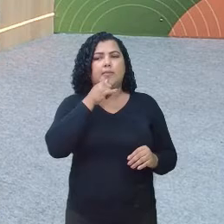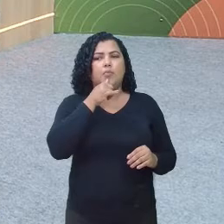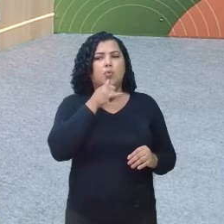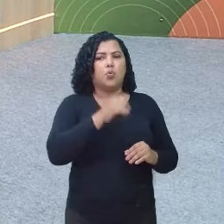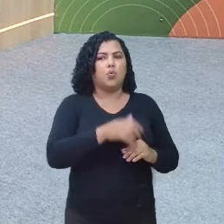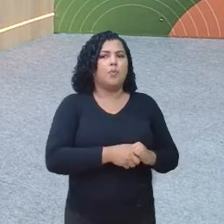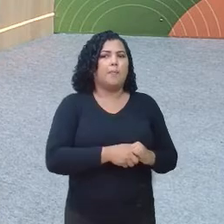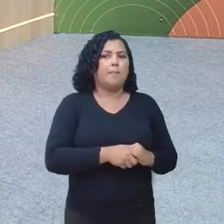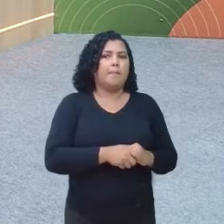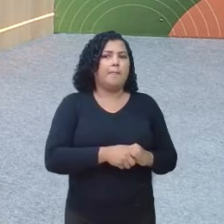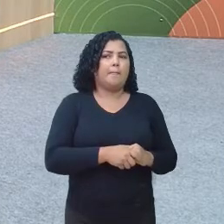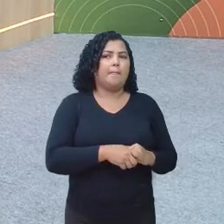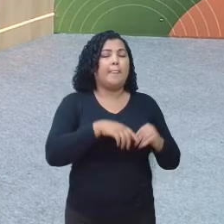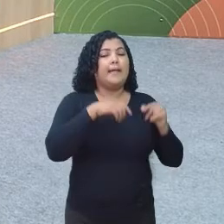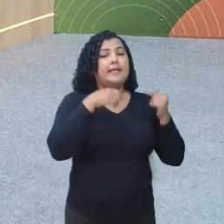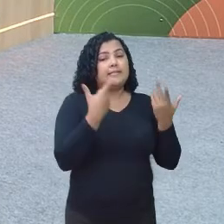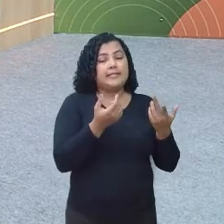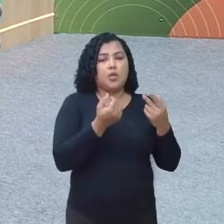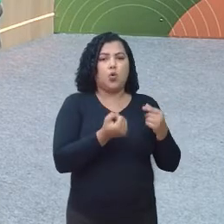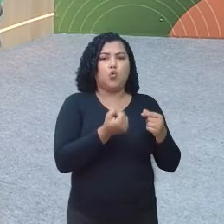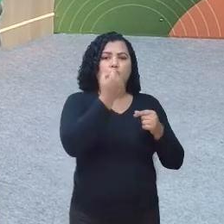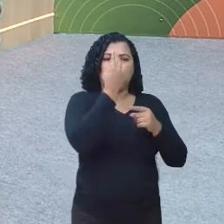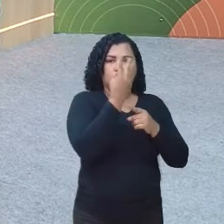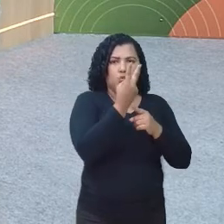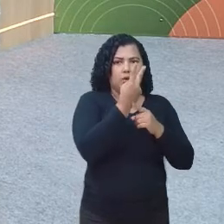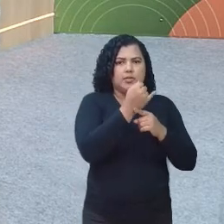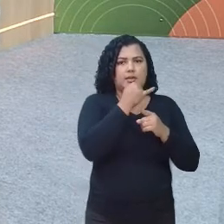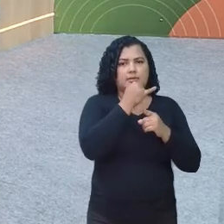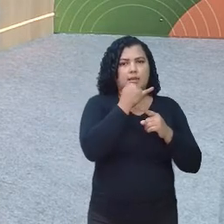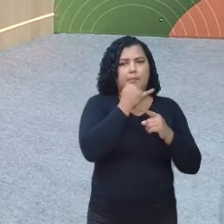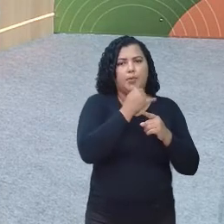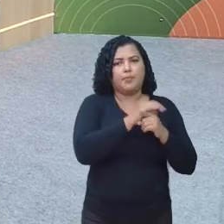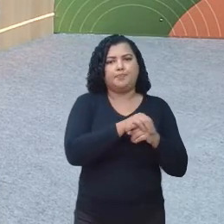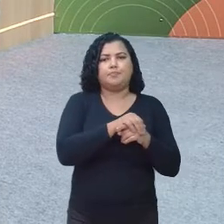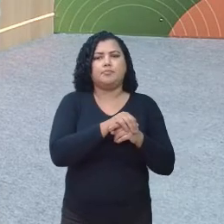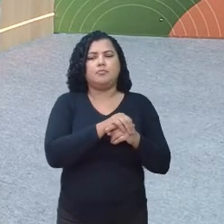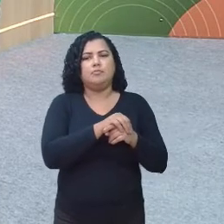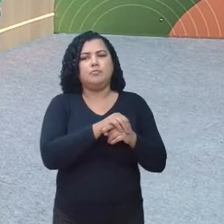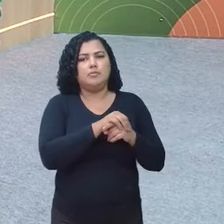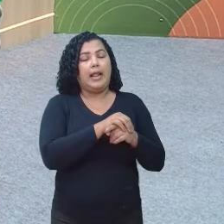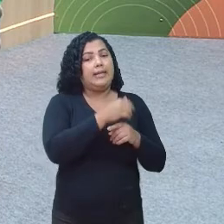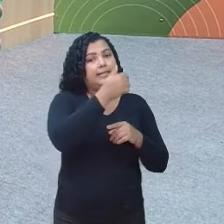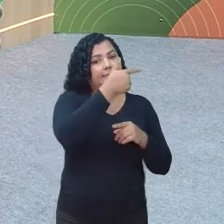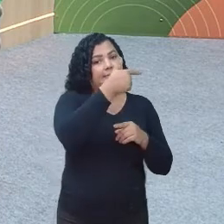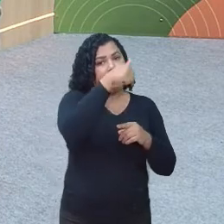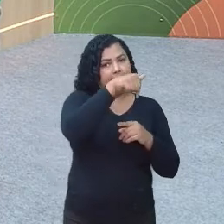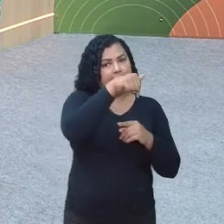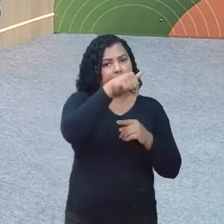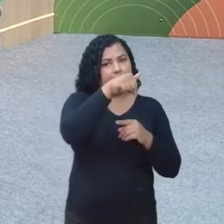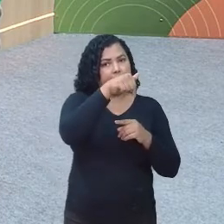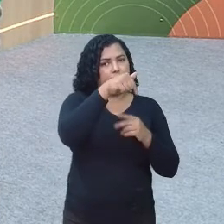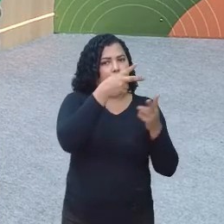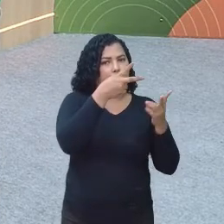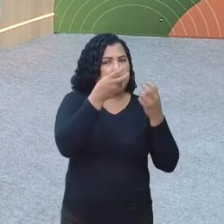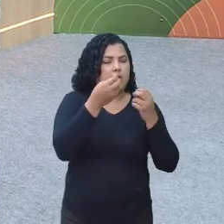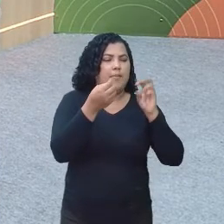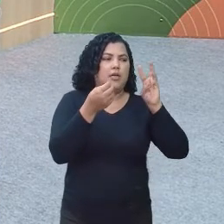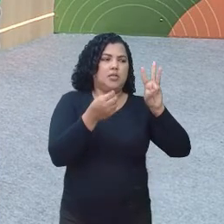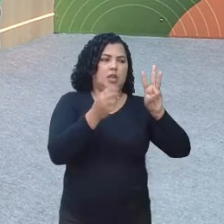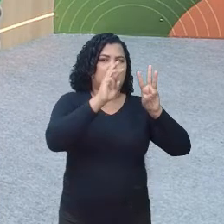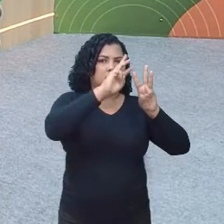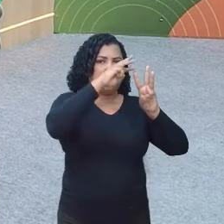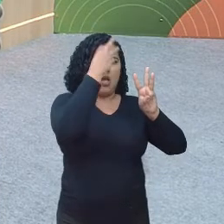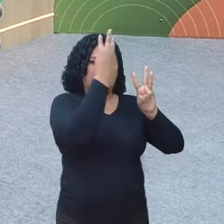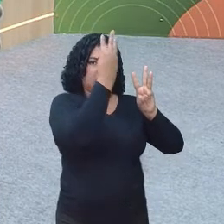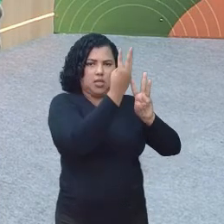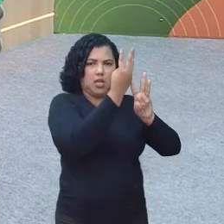3 vezes, ou seja, andar essa animação em 3 etapas, eu vou ter 27. Observe que o número que